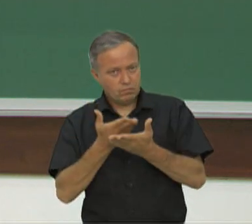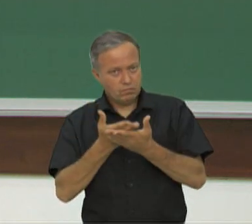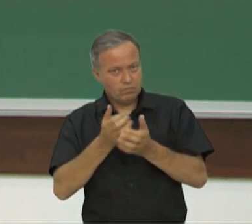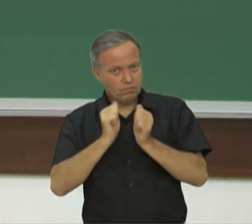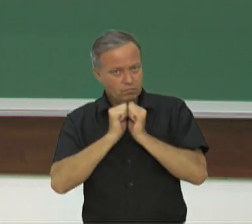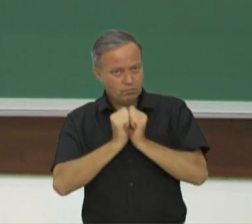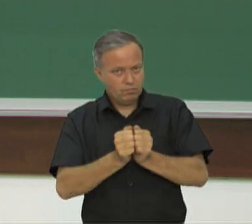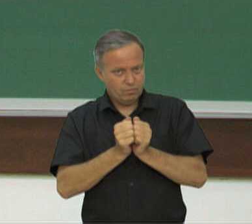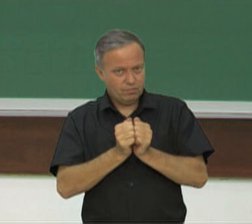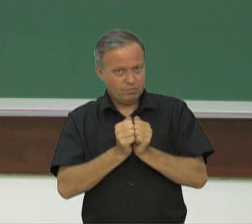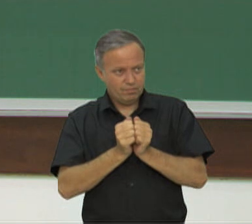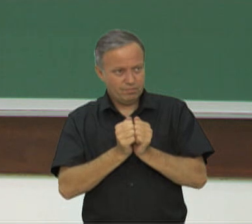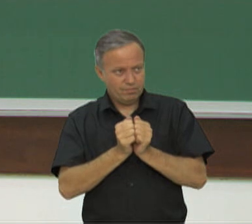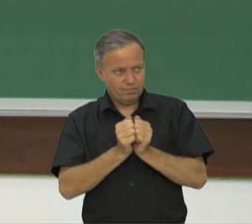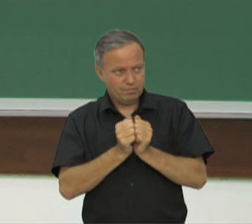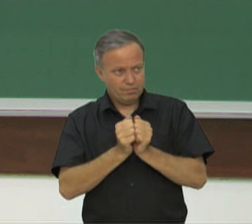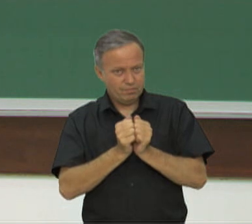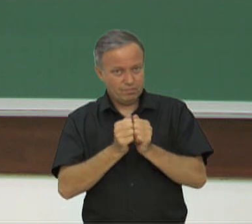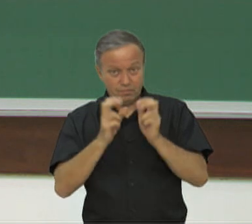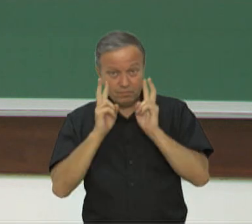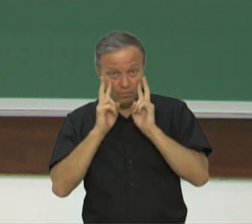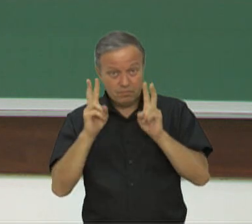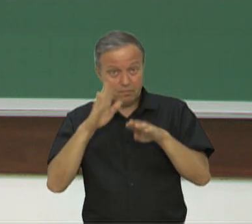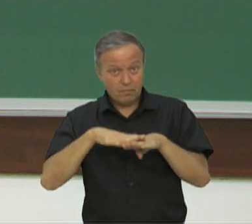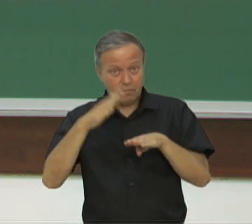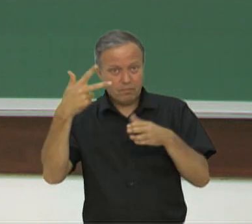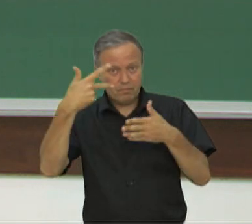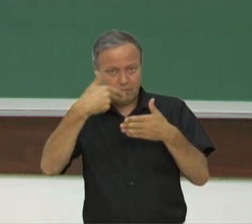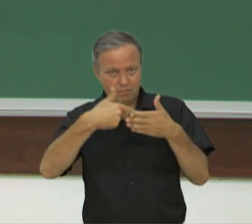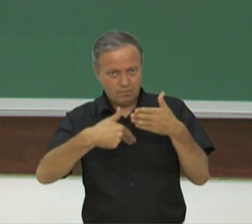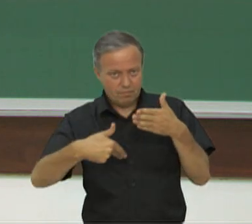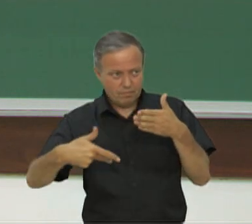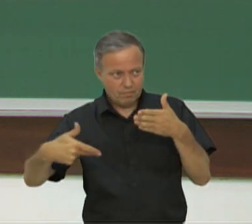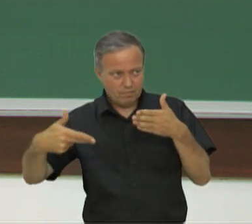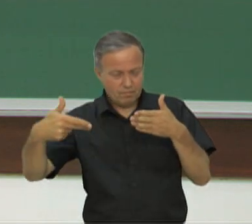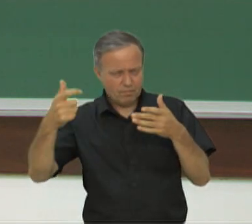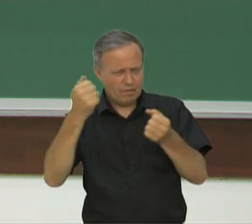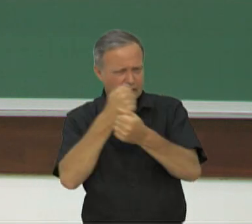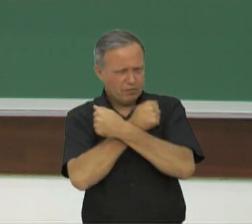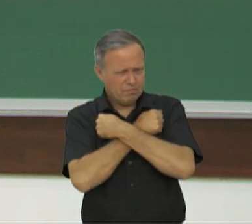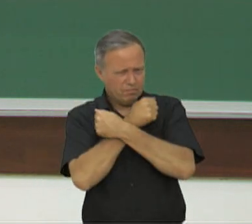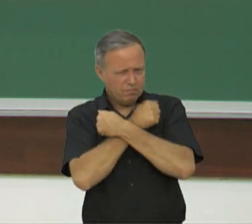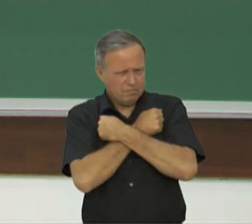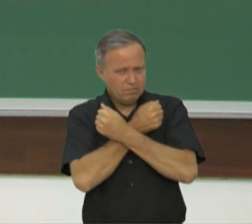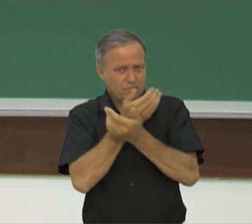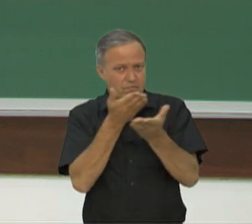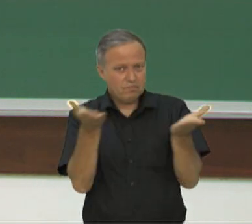nós estejamos juntos para ver mais um pouquinho sobre arte. Super abraço virtual!